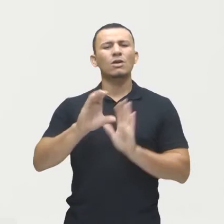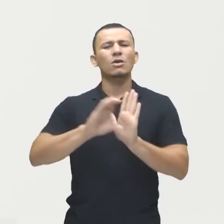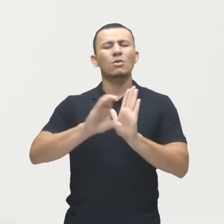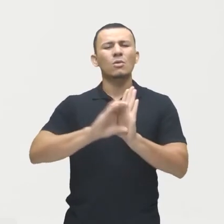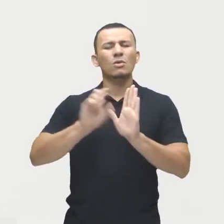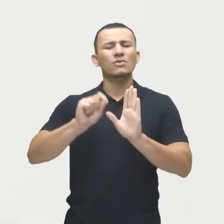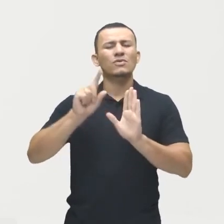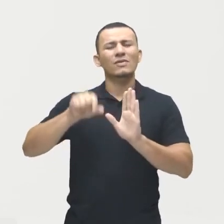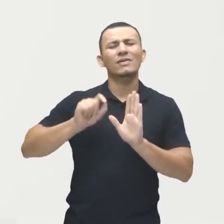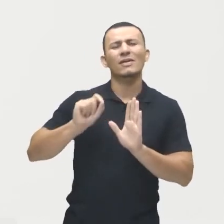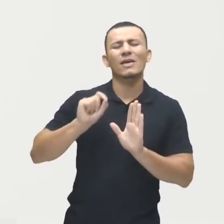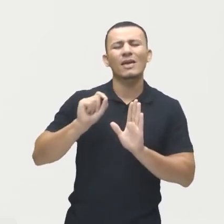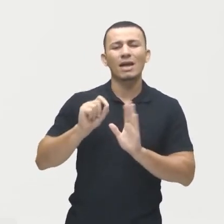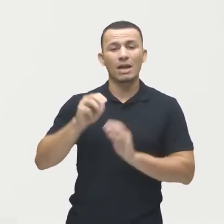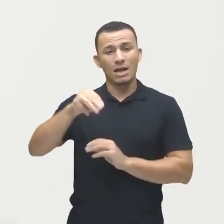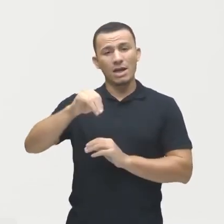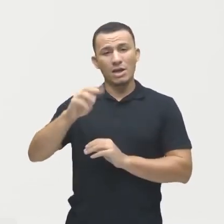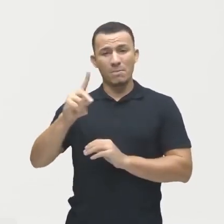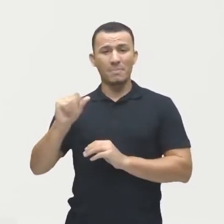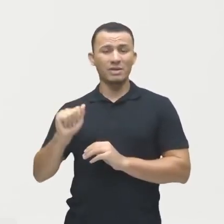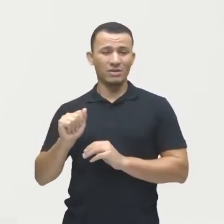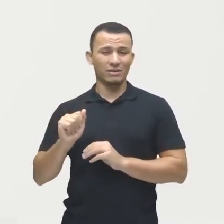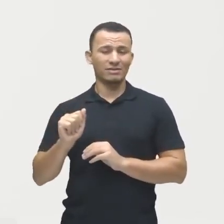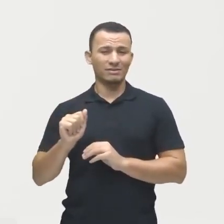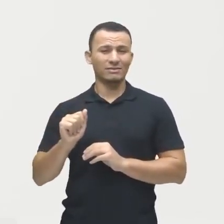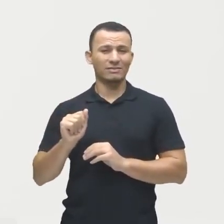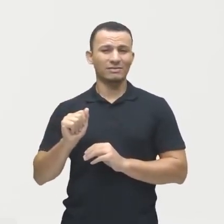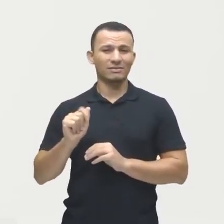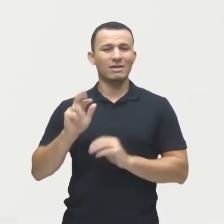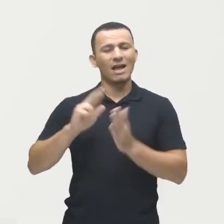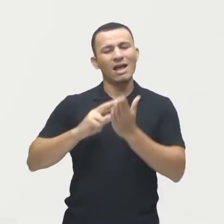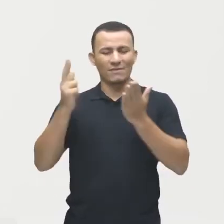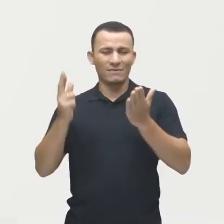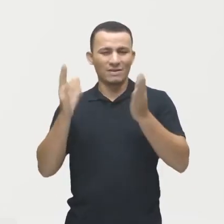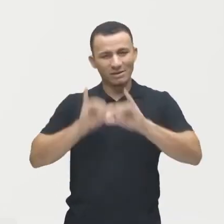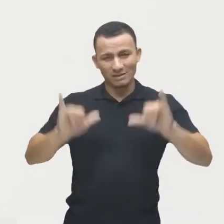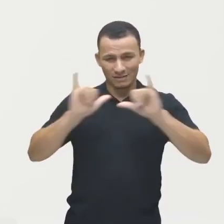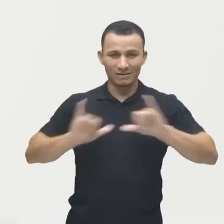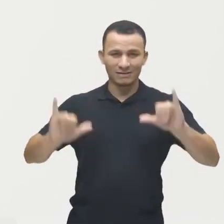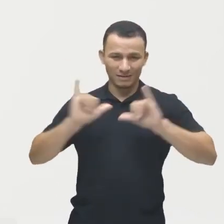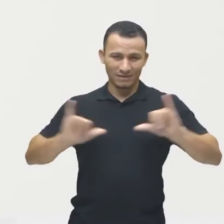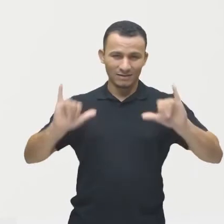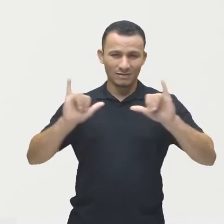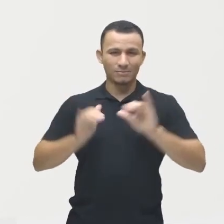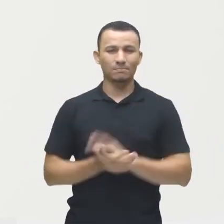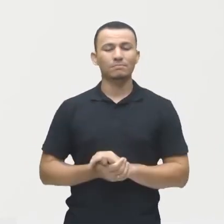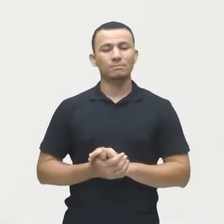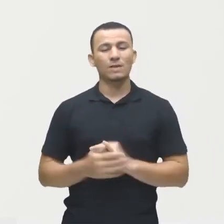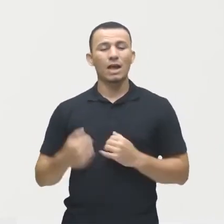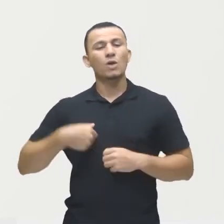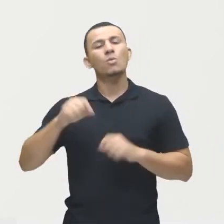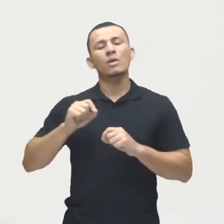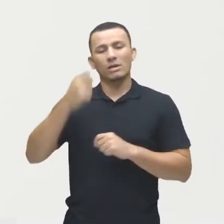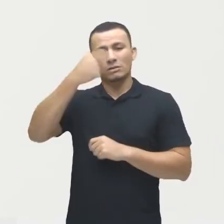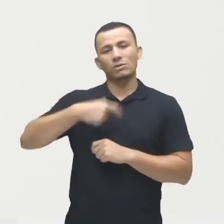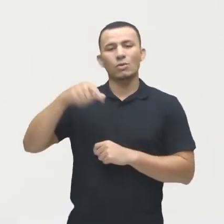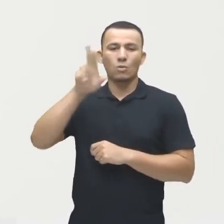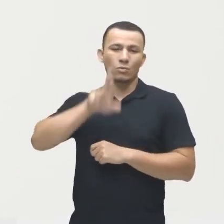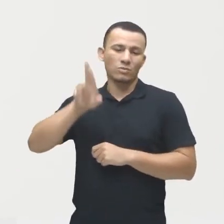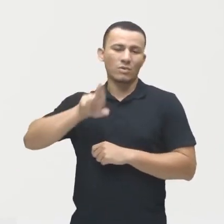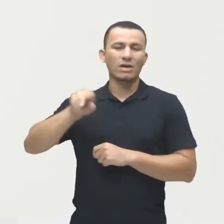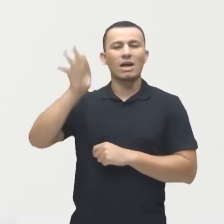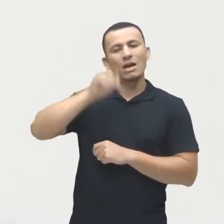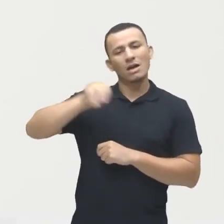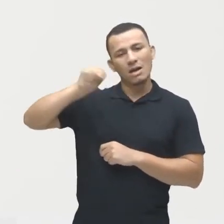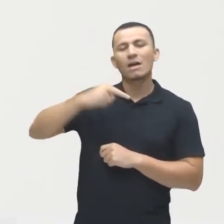eu estava usando um código, a mensagem via mídia, né, no celular e tal. Eu estou usando a minha voz aqui. E aqui, no